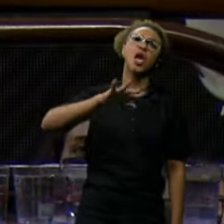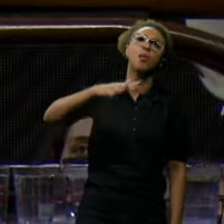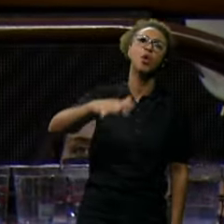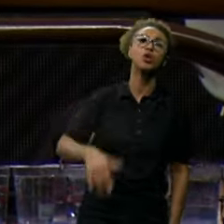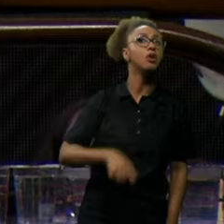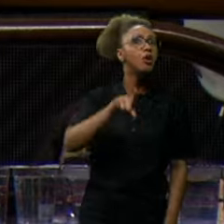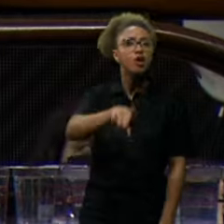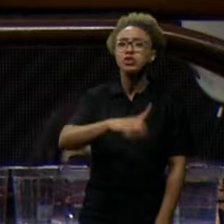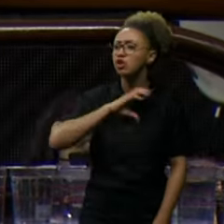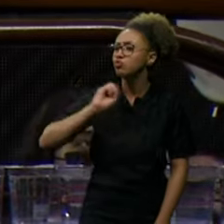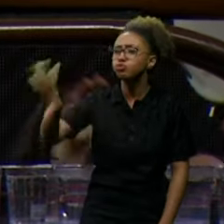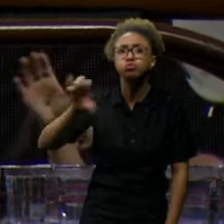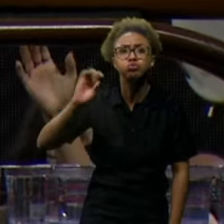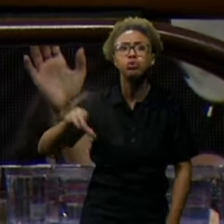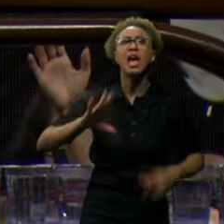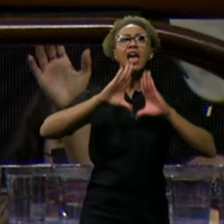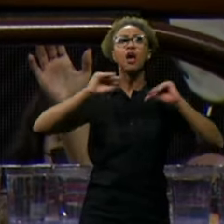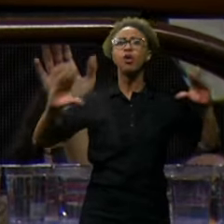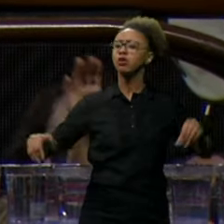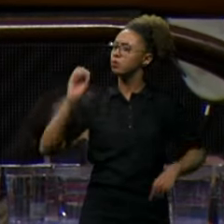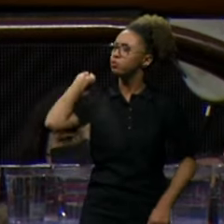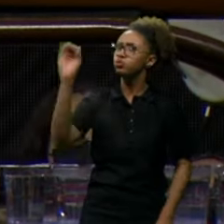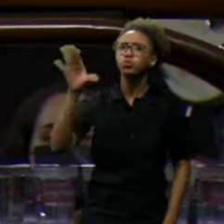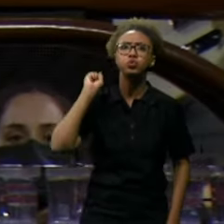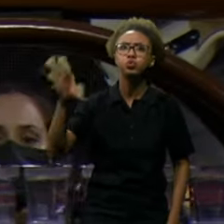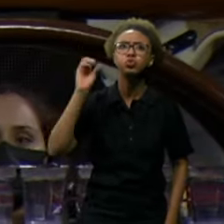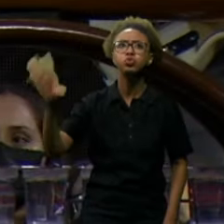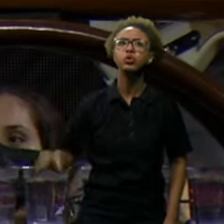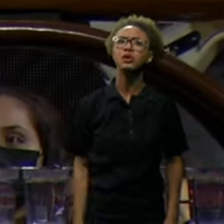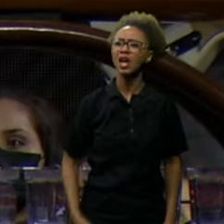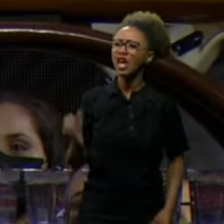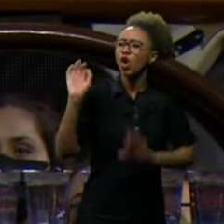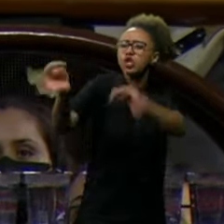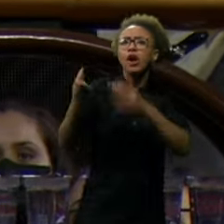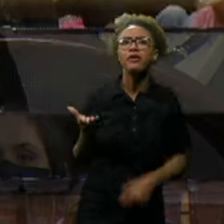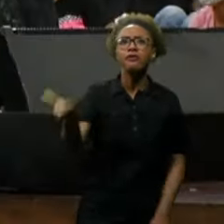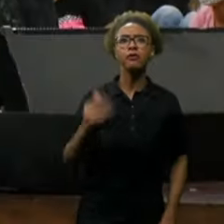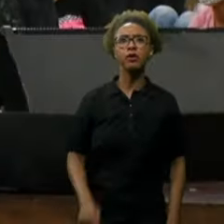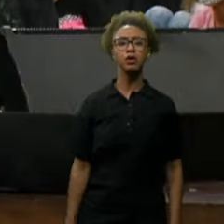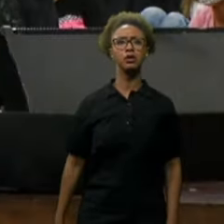dessa terra de acomodação que desgraça